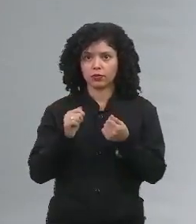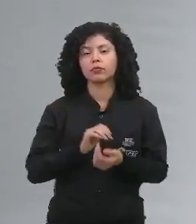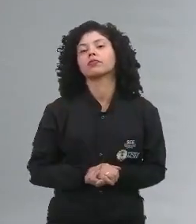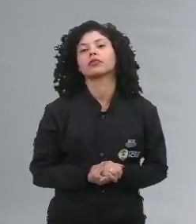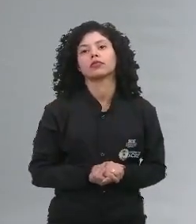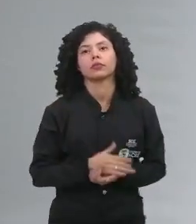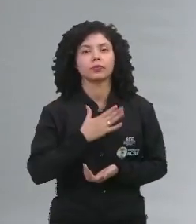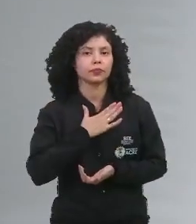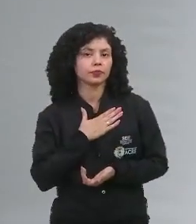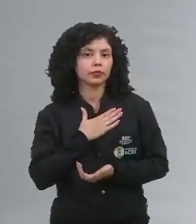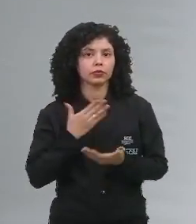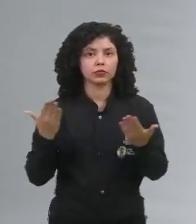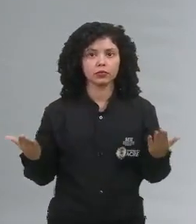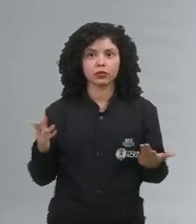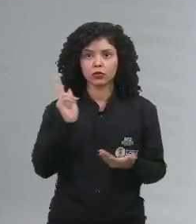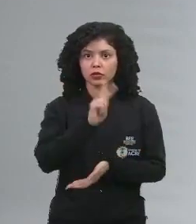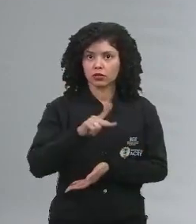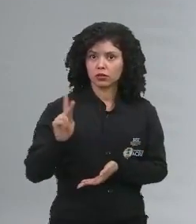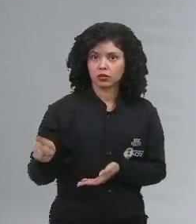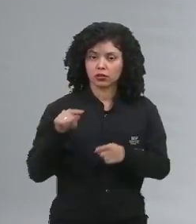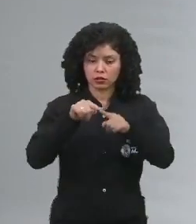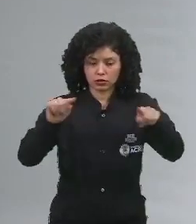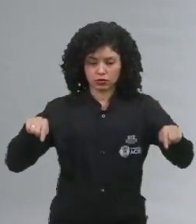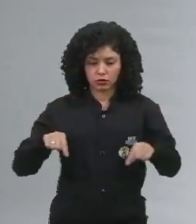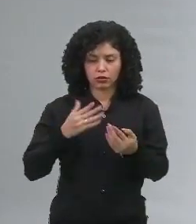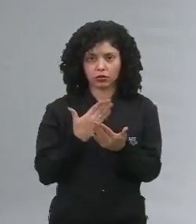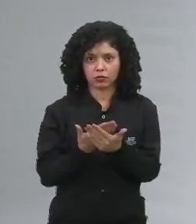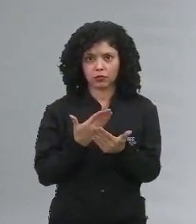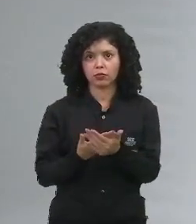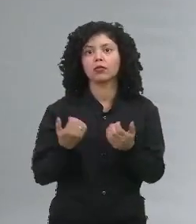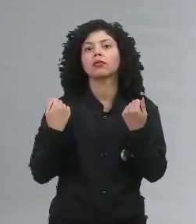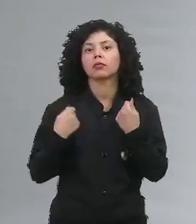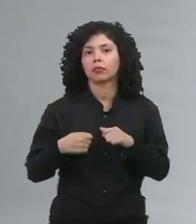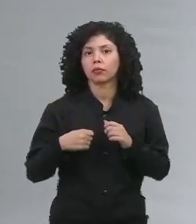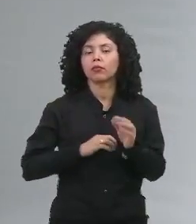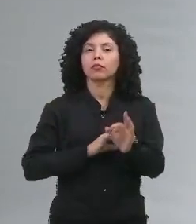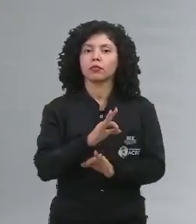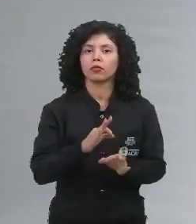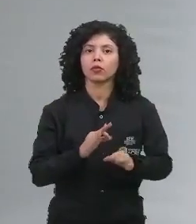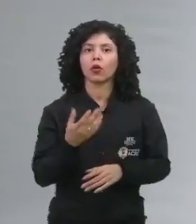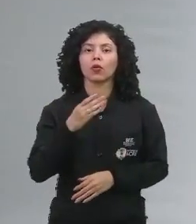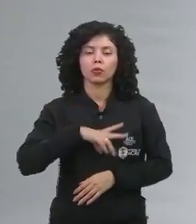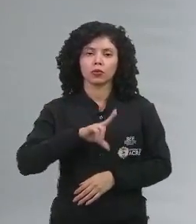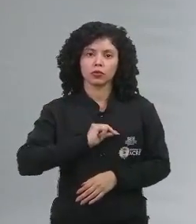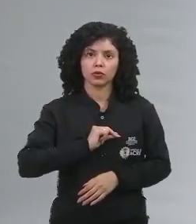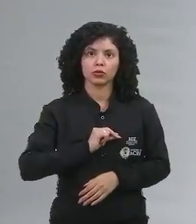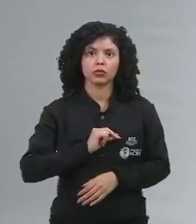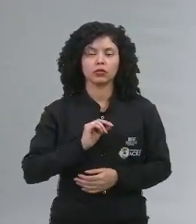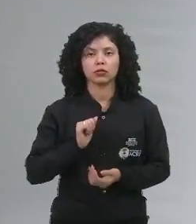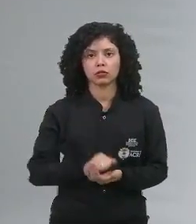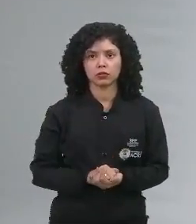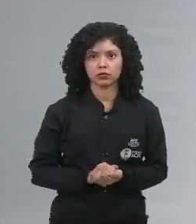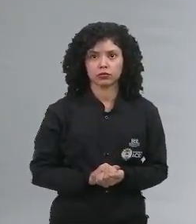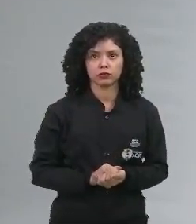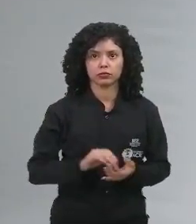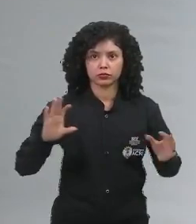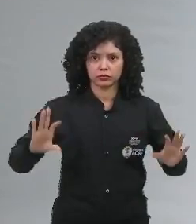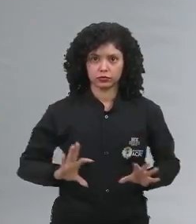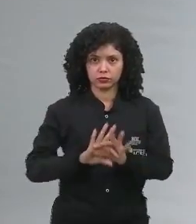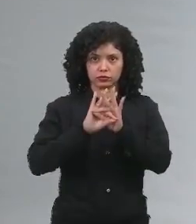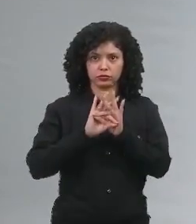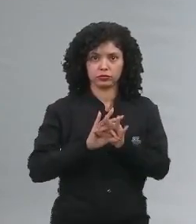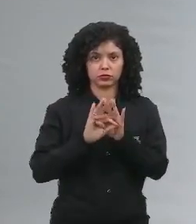eu estou diante de um professor numa sala de aula, eu pretendo usar um português culto. Se eu estou numa relação com os meus